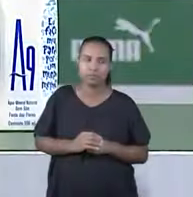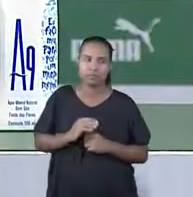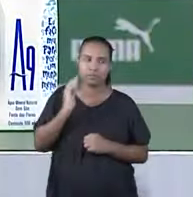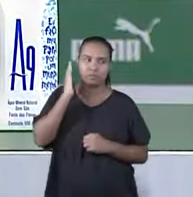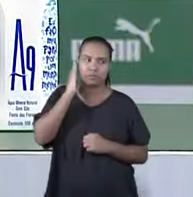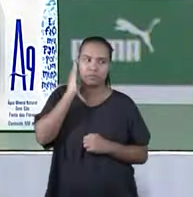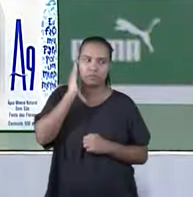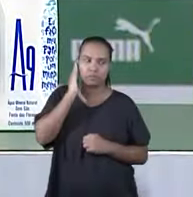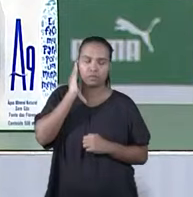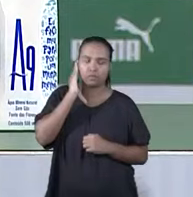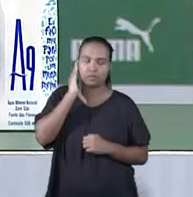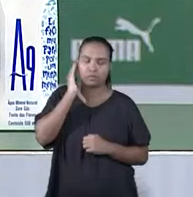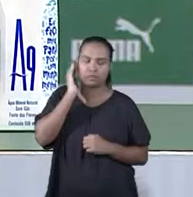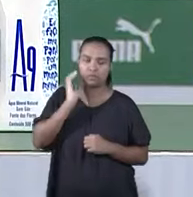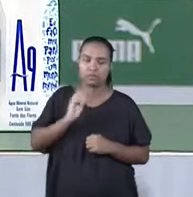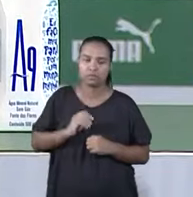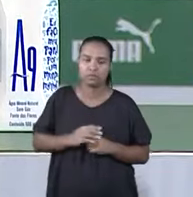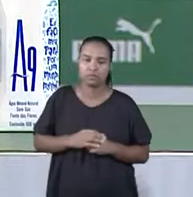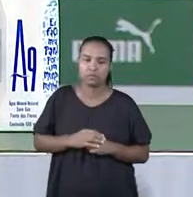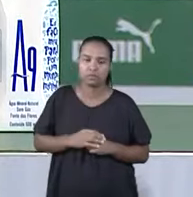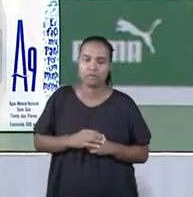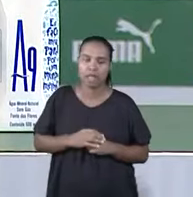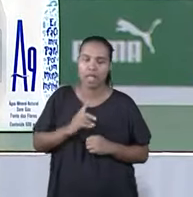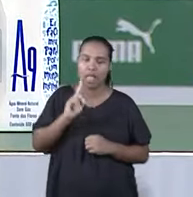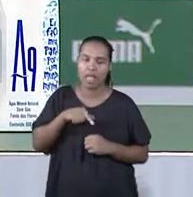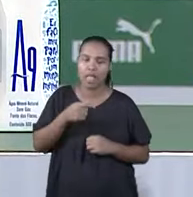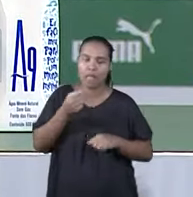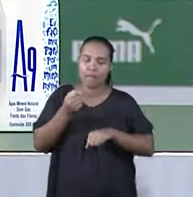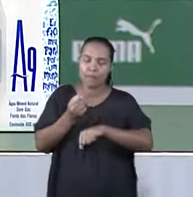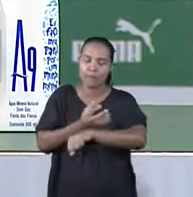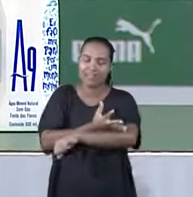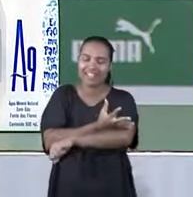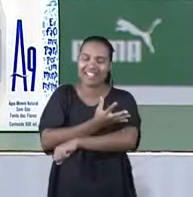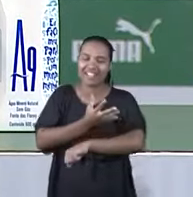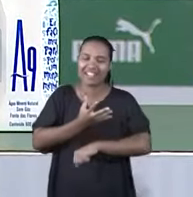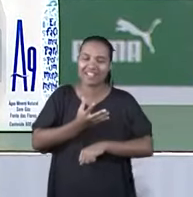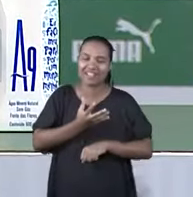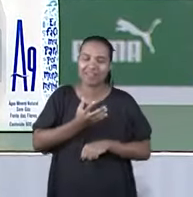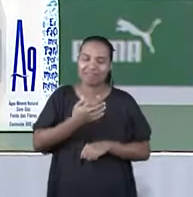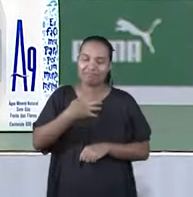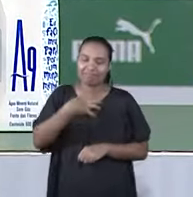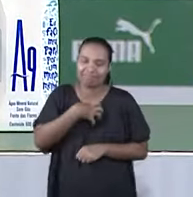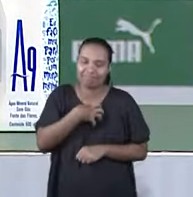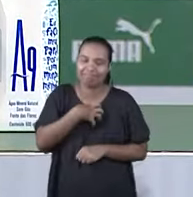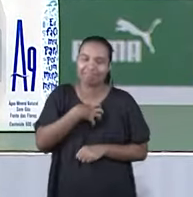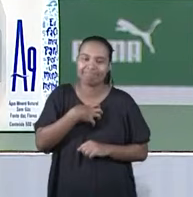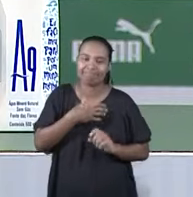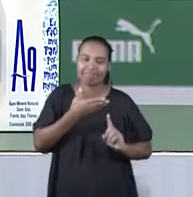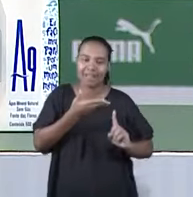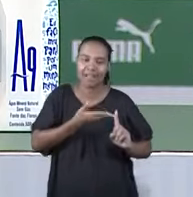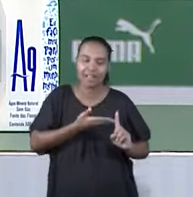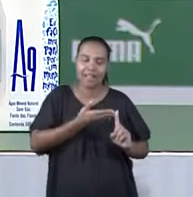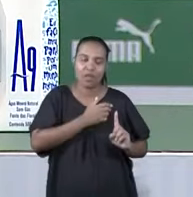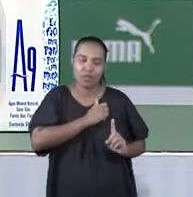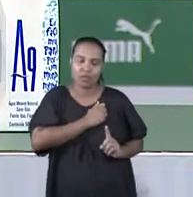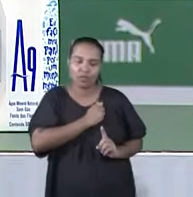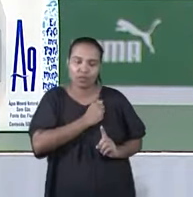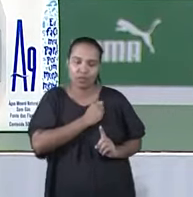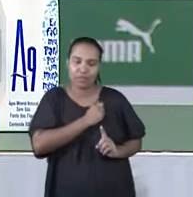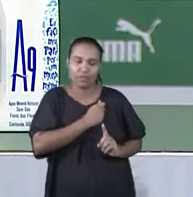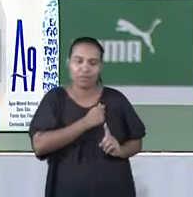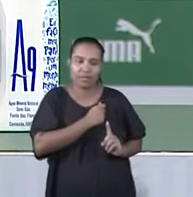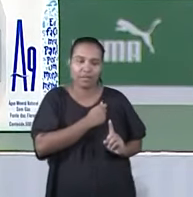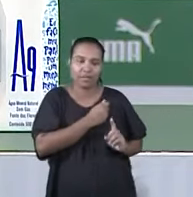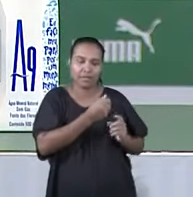mais emocionado com aquilo que o nosso torcedor nos fez, a mim, a minha comissão técnica, aos nossos jogadores,